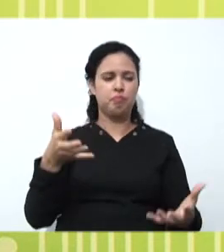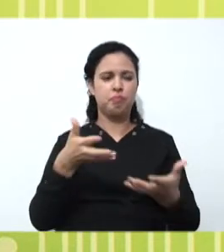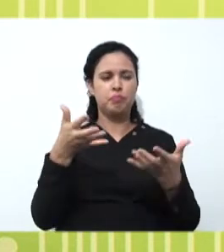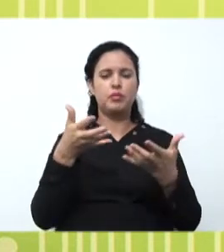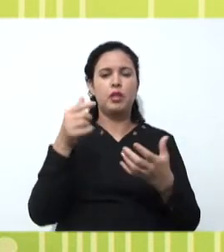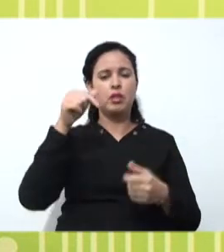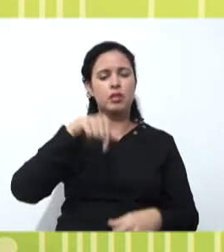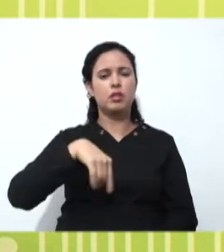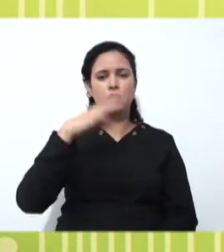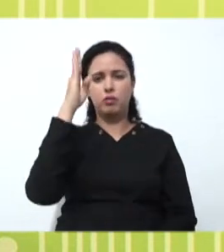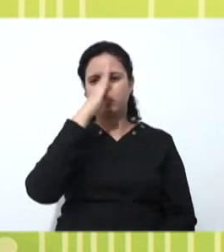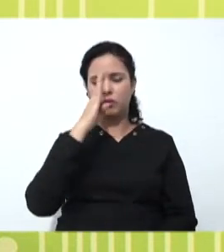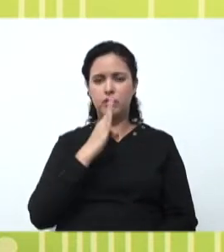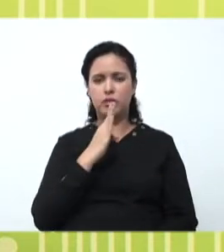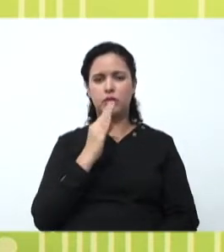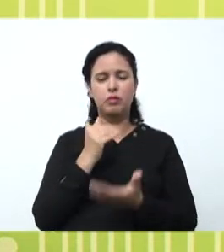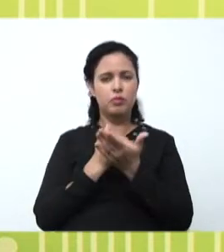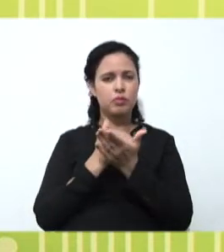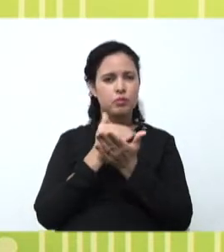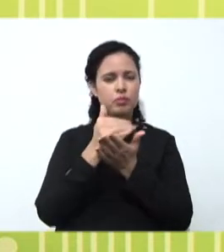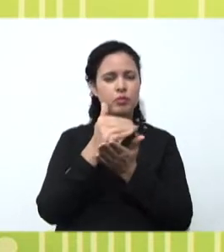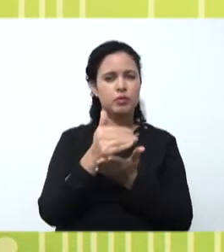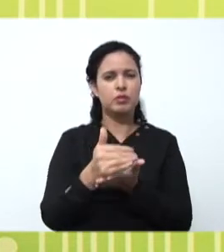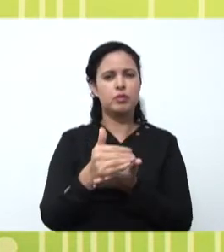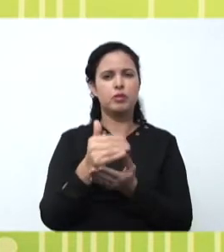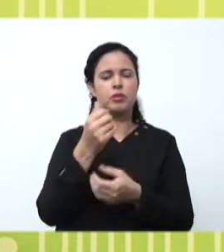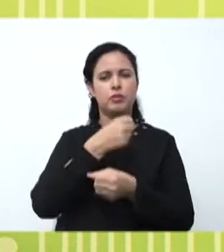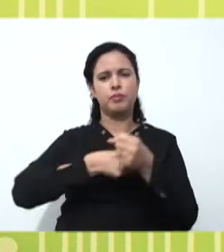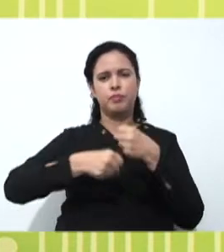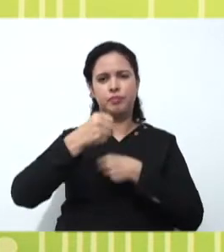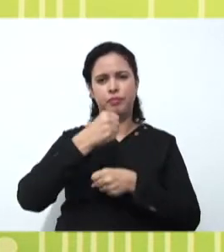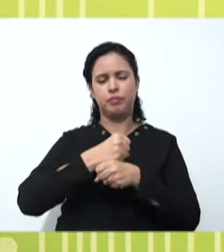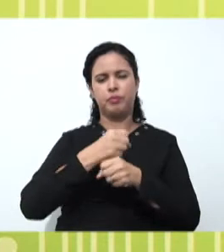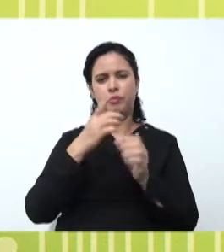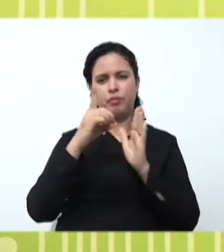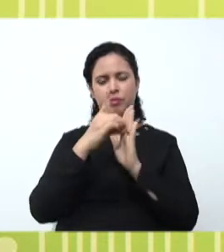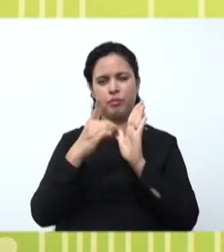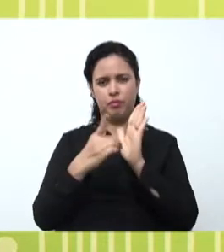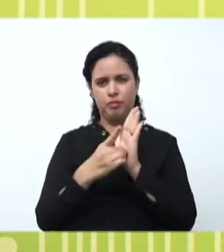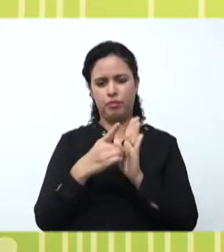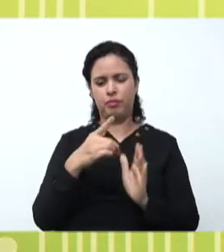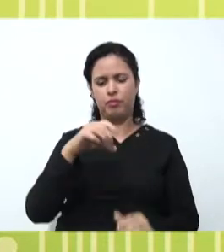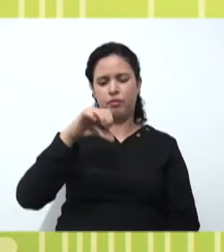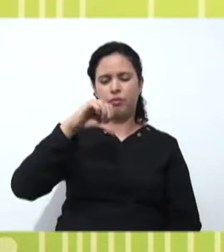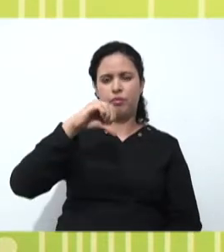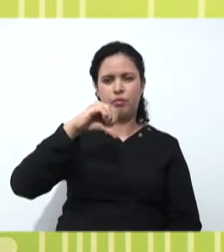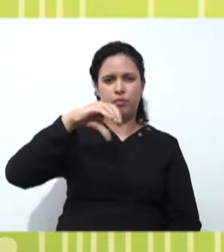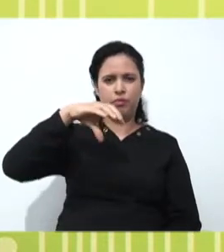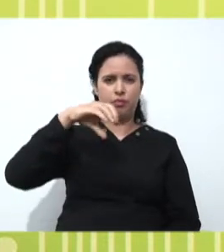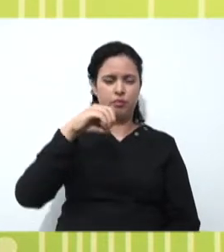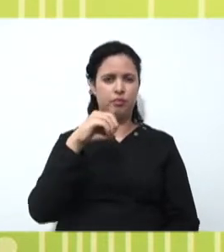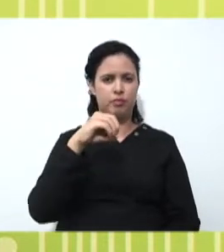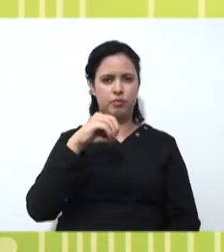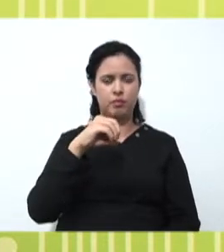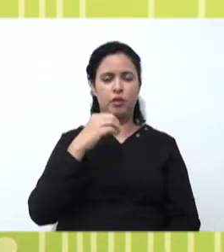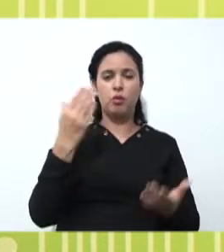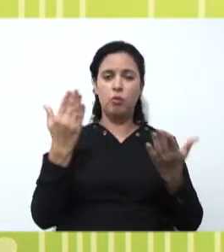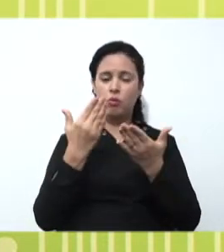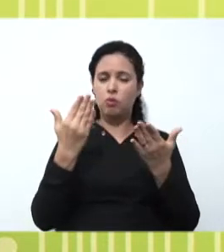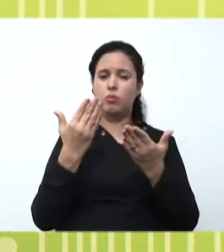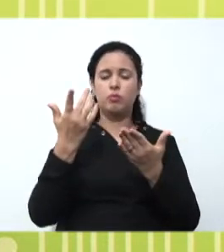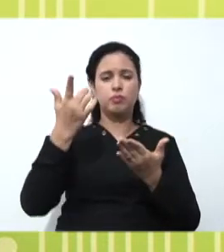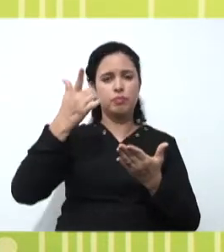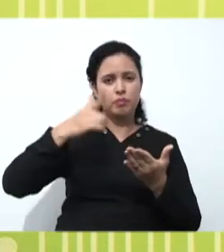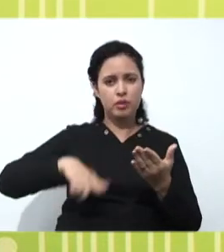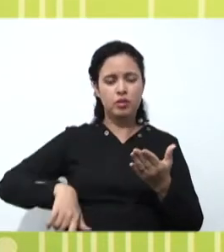Brasil, essa cultura começou a ser fomentada na década de 90 e hoje ela está muito mais falada e vivenciada e a gente